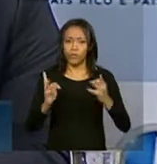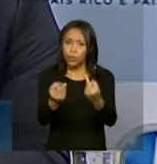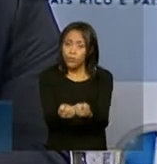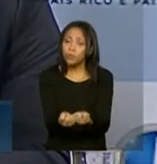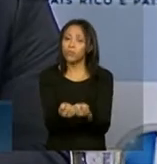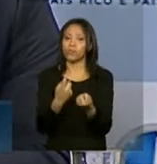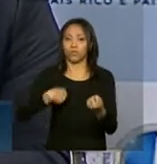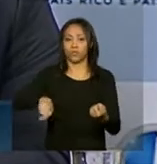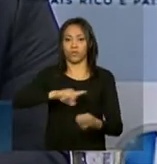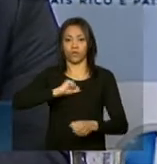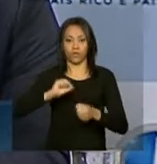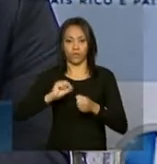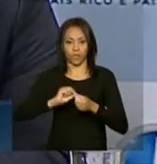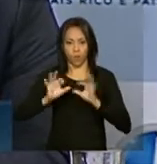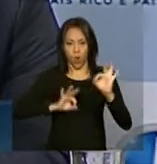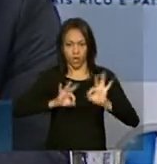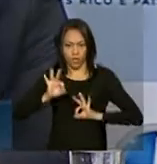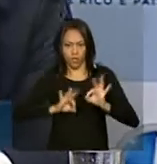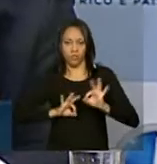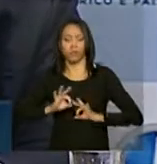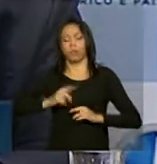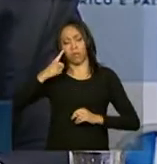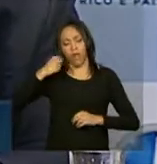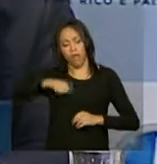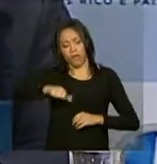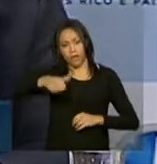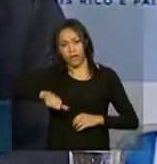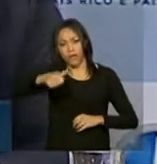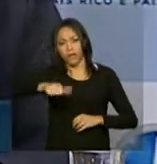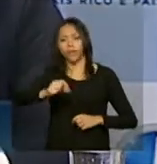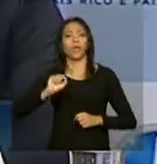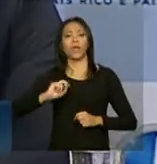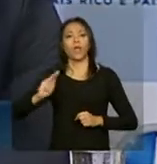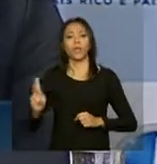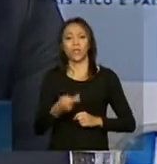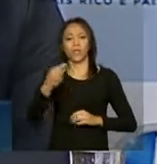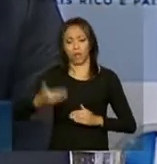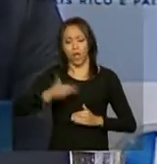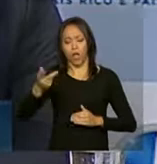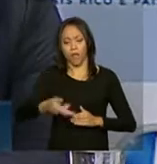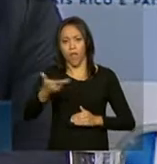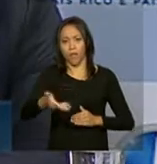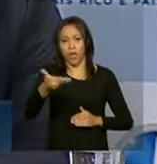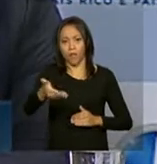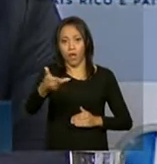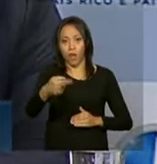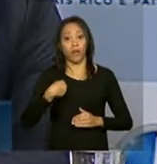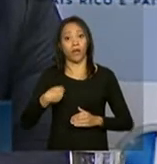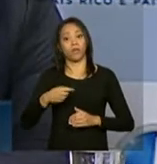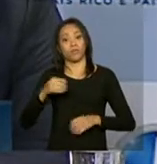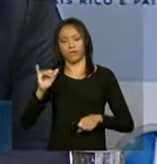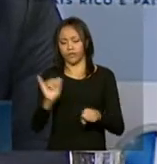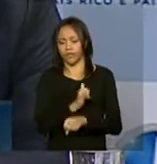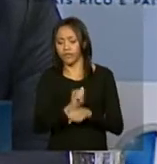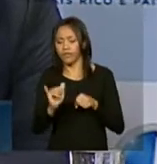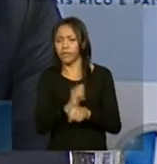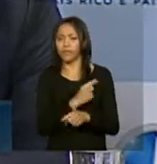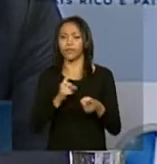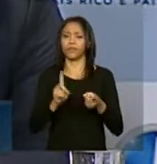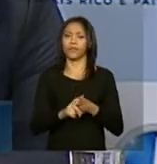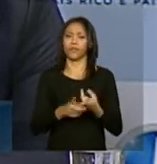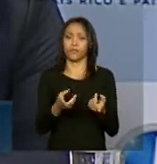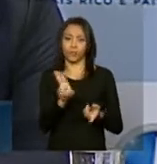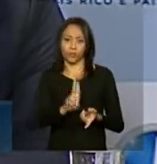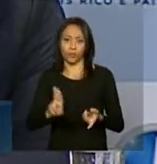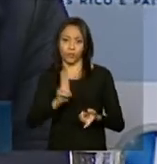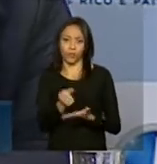para fazer a aferição preliminar, né, do impacto dessas técnicas, desses exames, desses